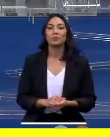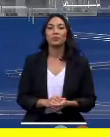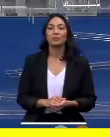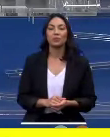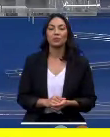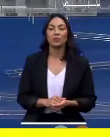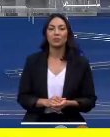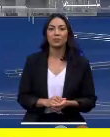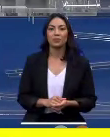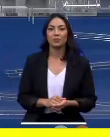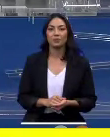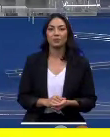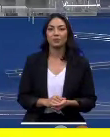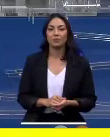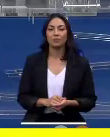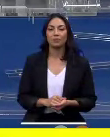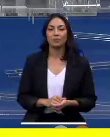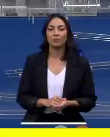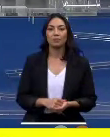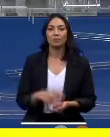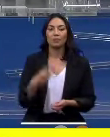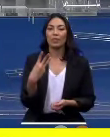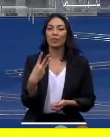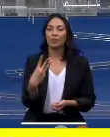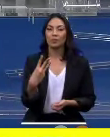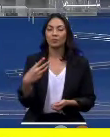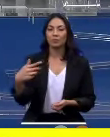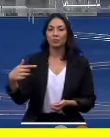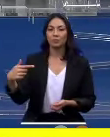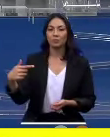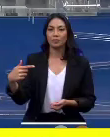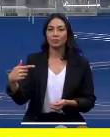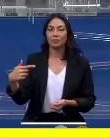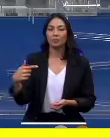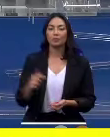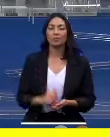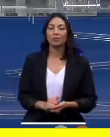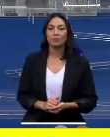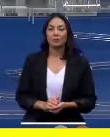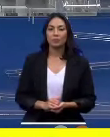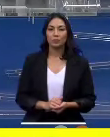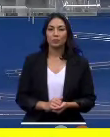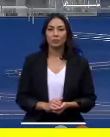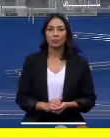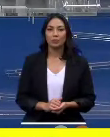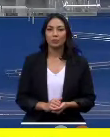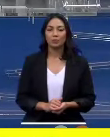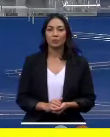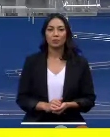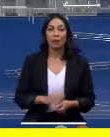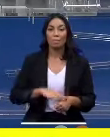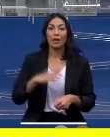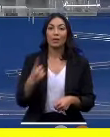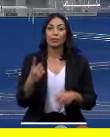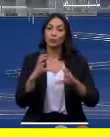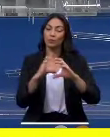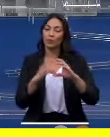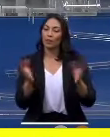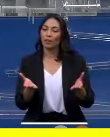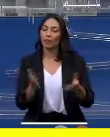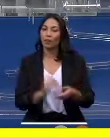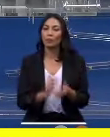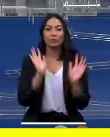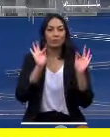loteriasonline.caixa.gov.br. Mais uma bola sorteada aqui, é bola 37. Bola 37. Só falta mais um número